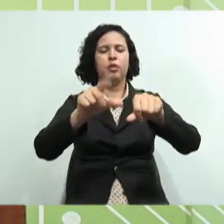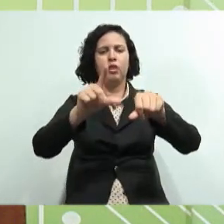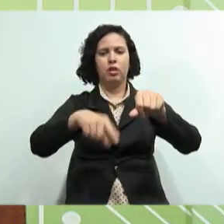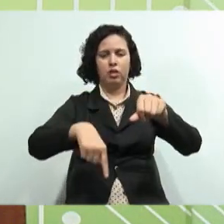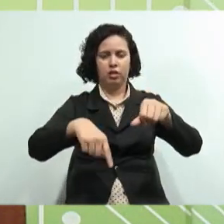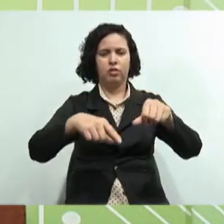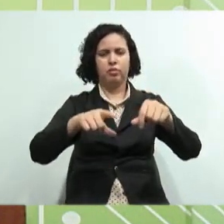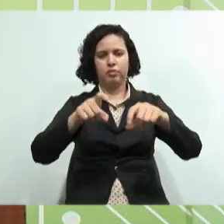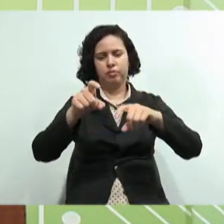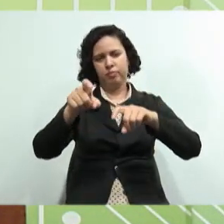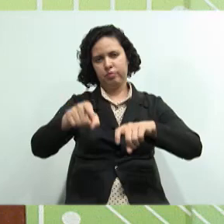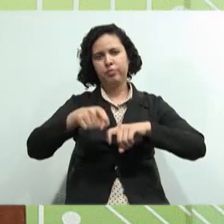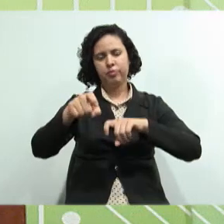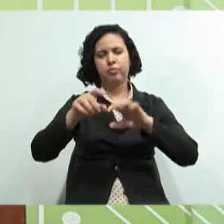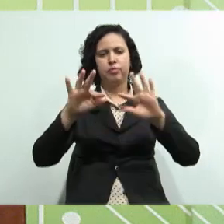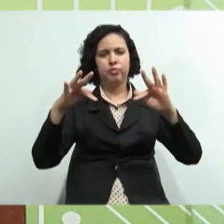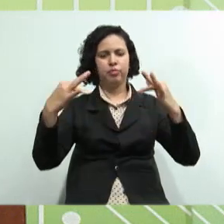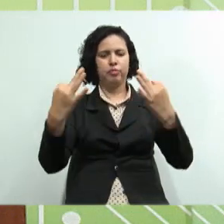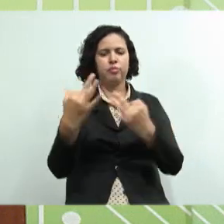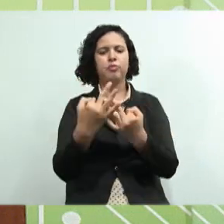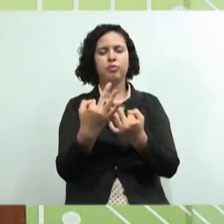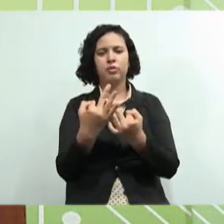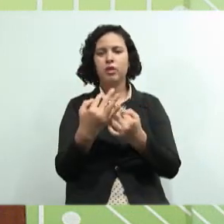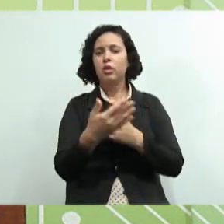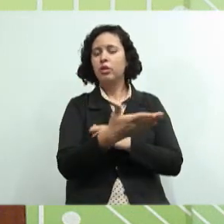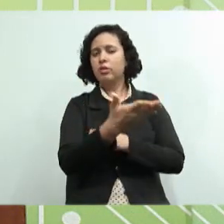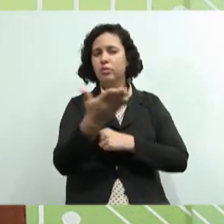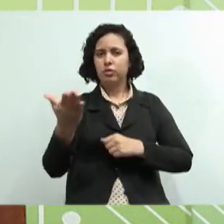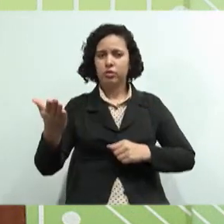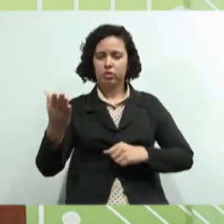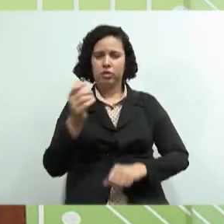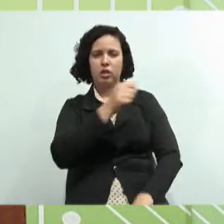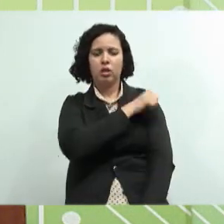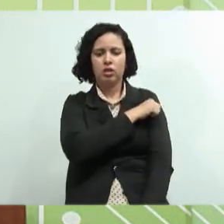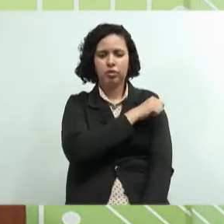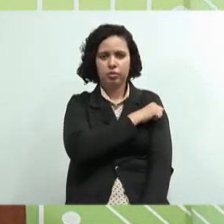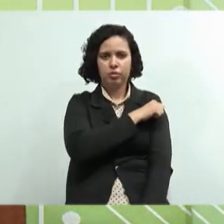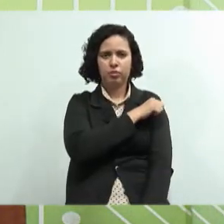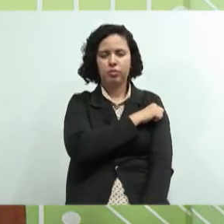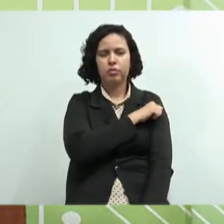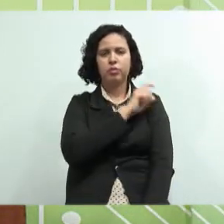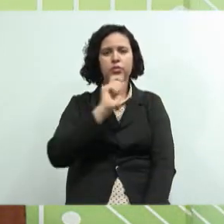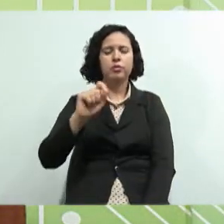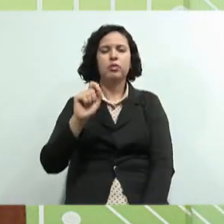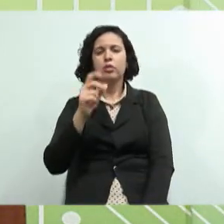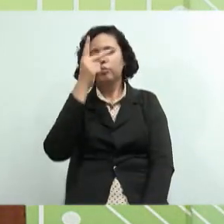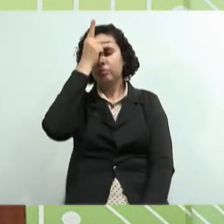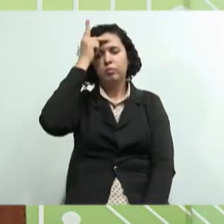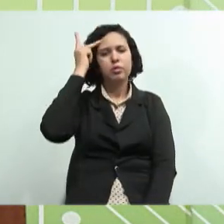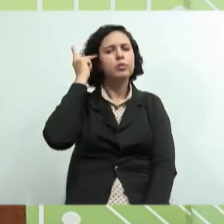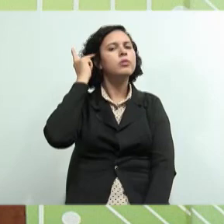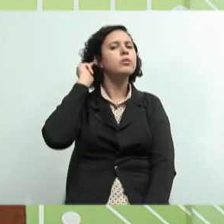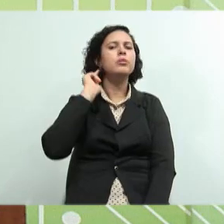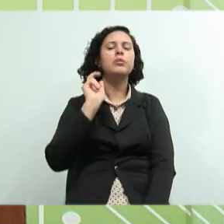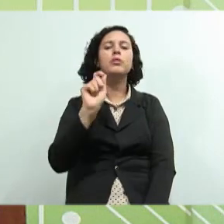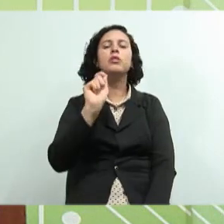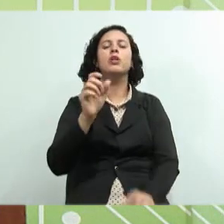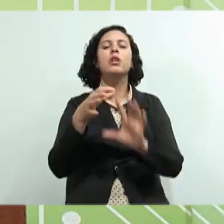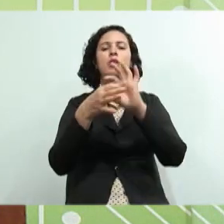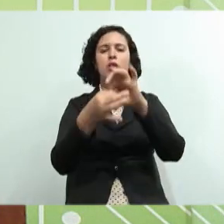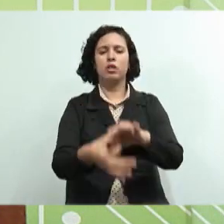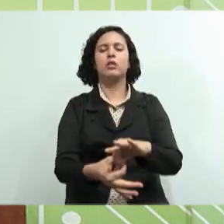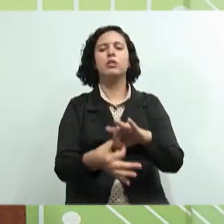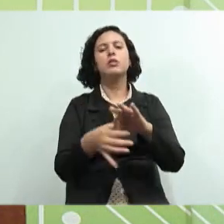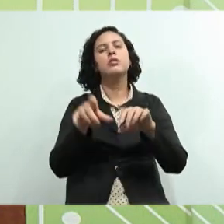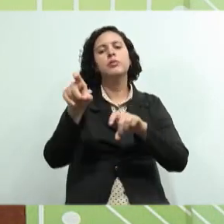familiar. E esse é um tema muito importante. Eu imagino que muitos de vocês, alunos, muitos de vocês vão ser pessoas que estão ligadas à agricultura familiar de alguma